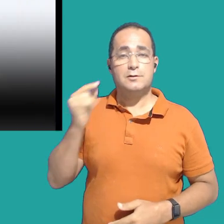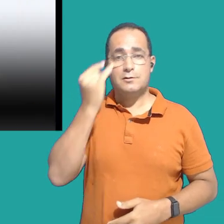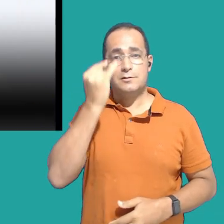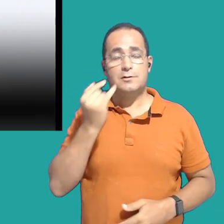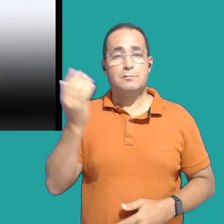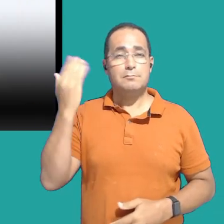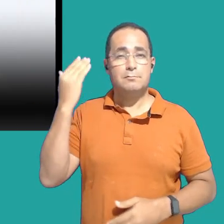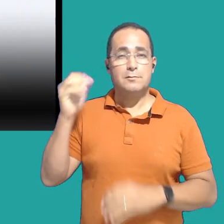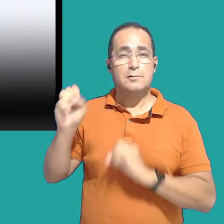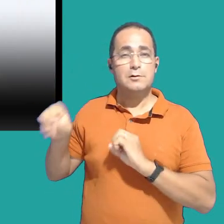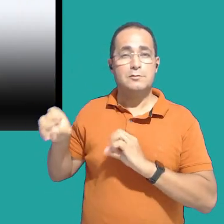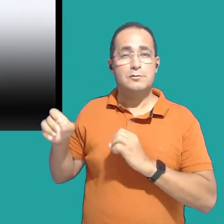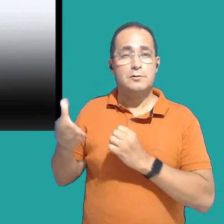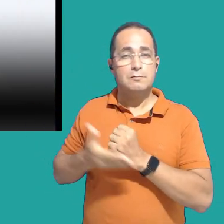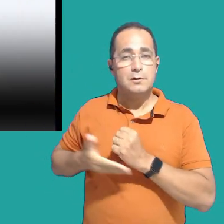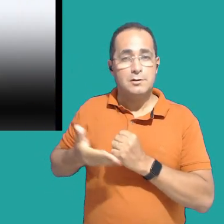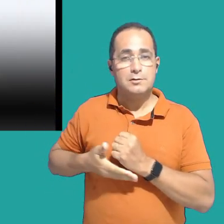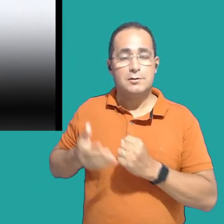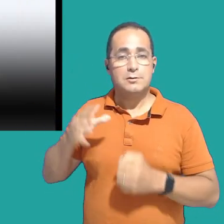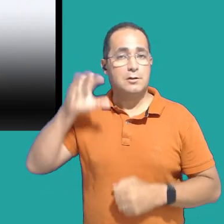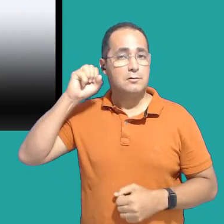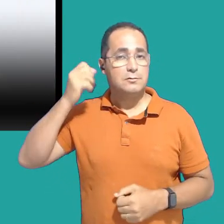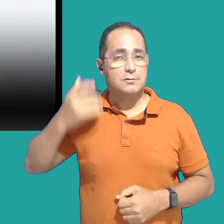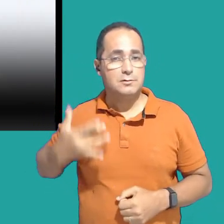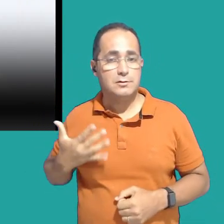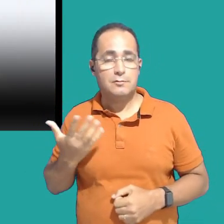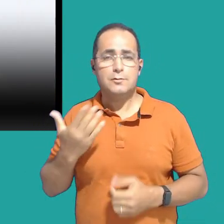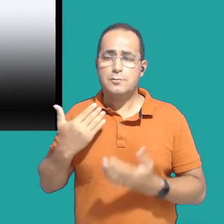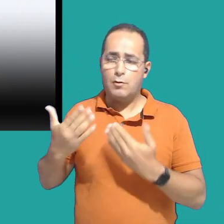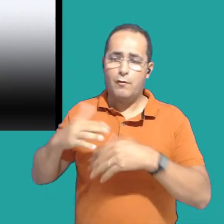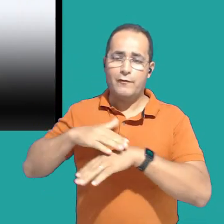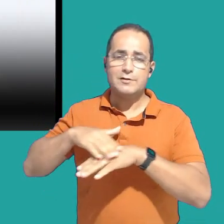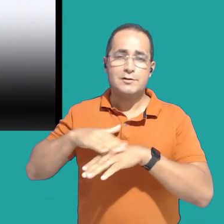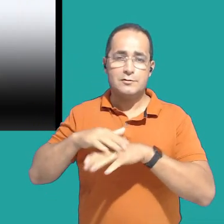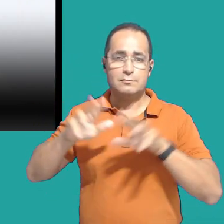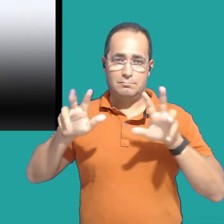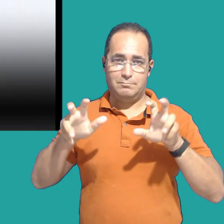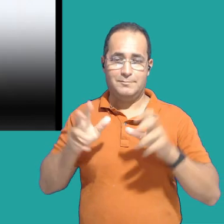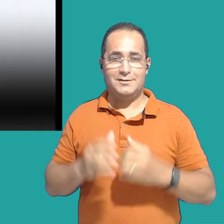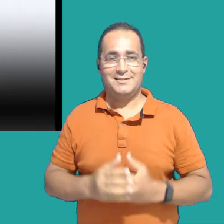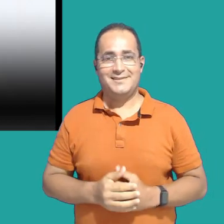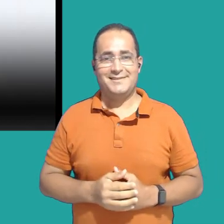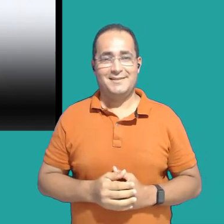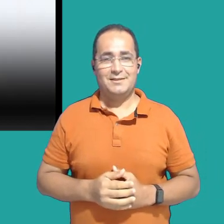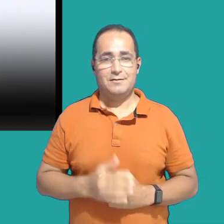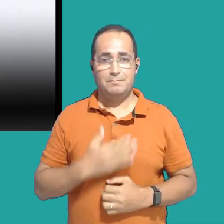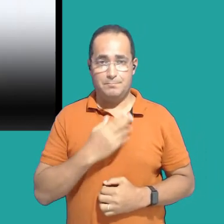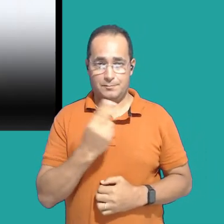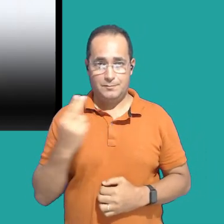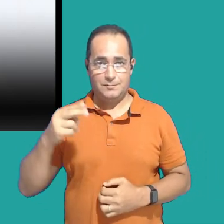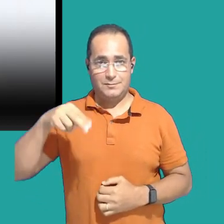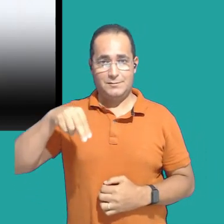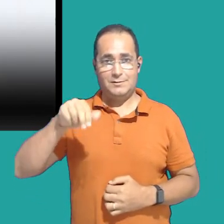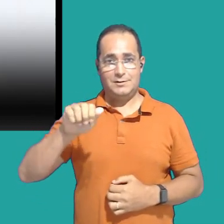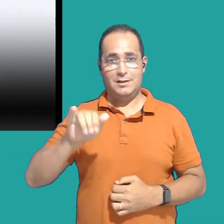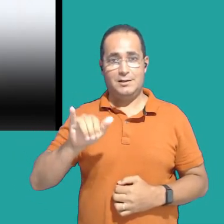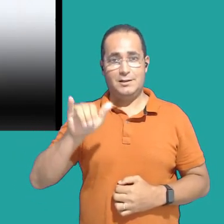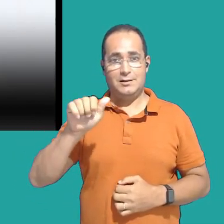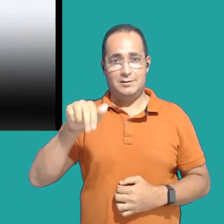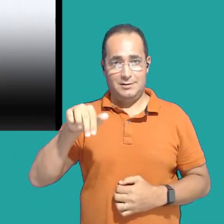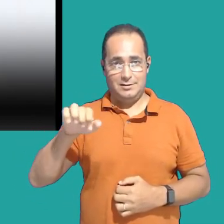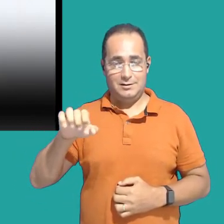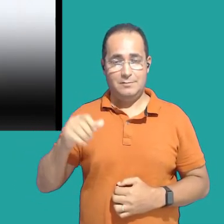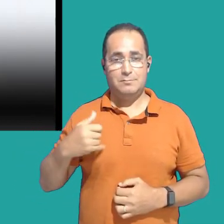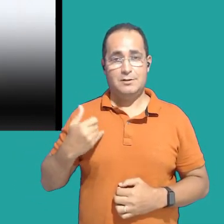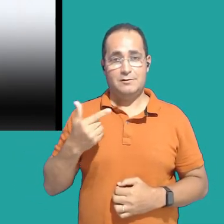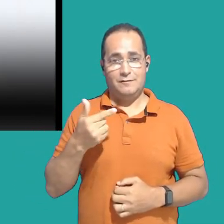de Felipe, da educação básica, da audiodescrição. A gente vai estar conversando um pouco sobre isso, tá? Eu sou Nayane,